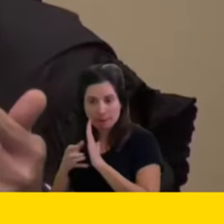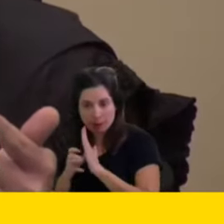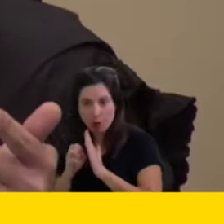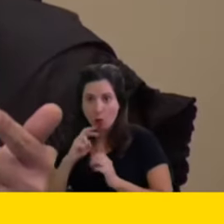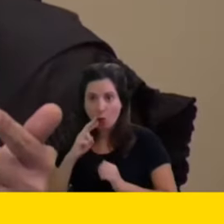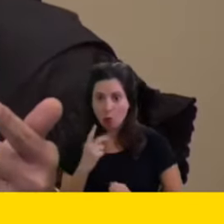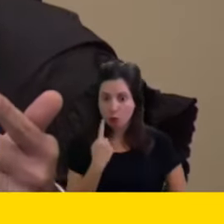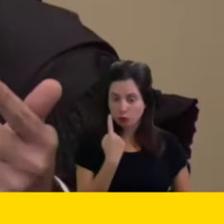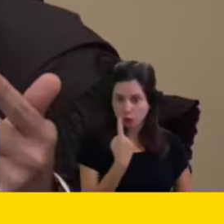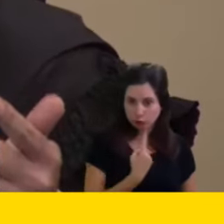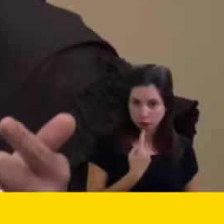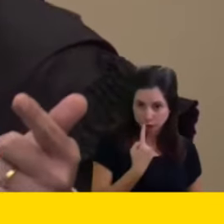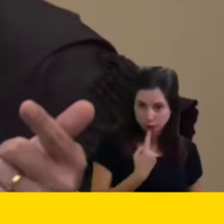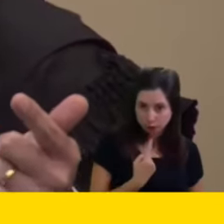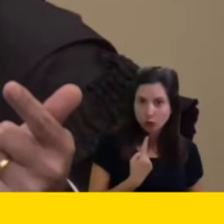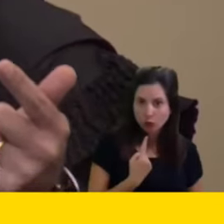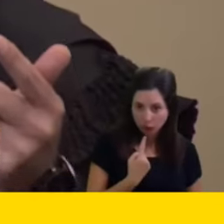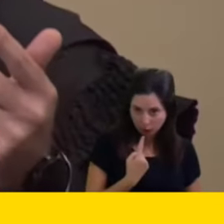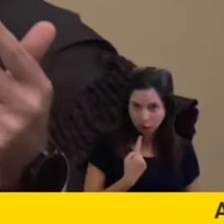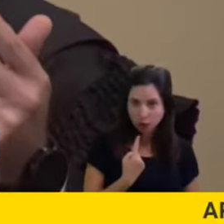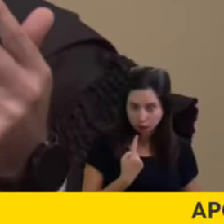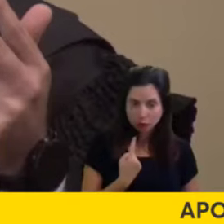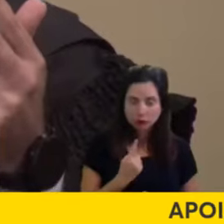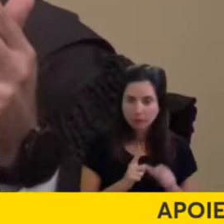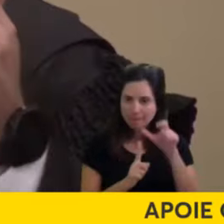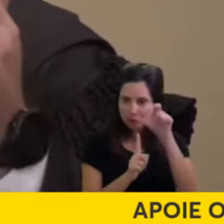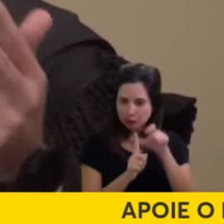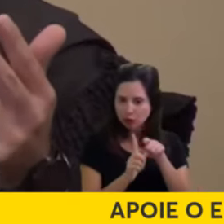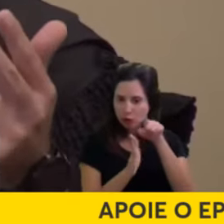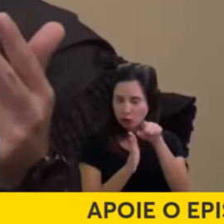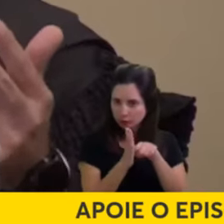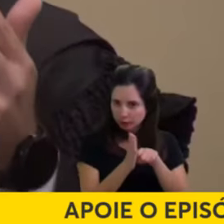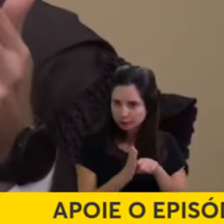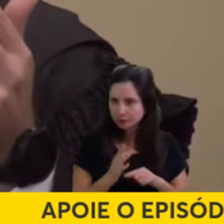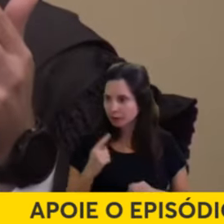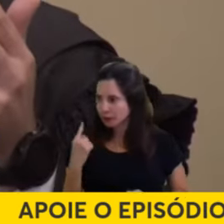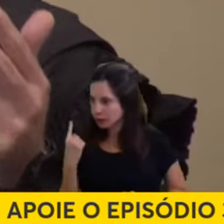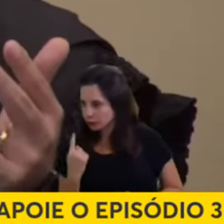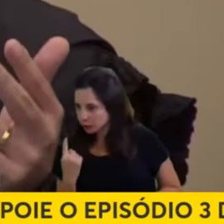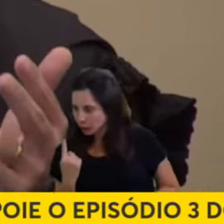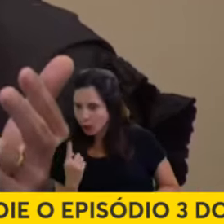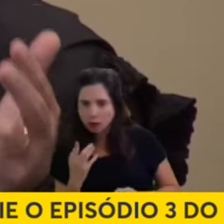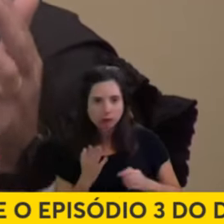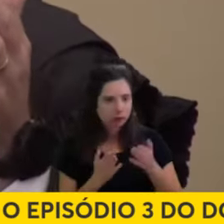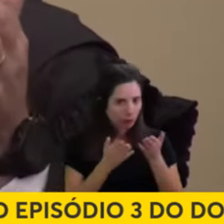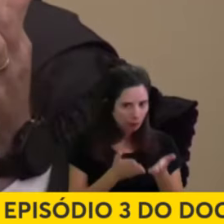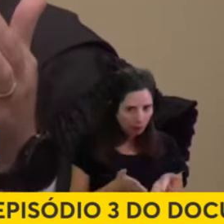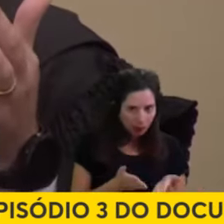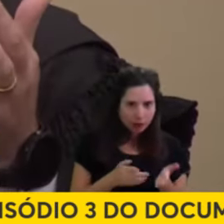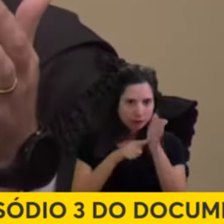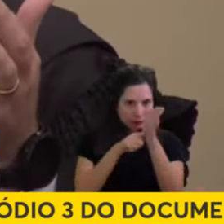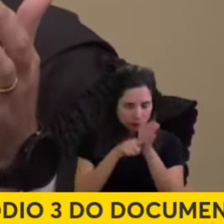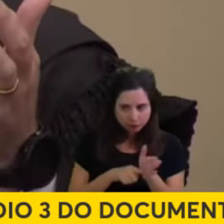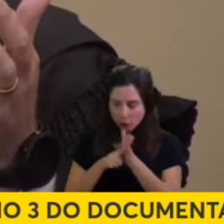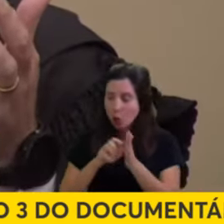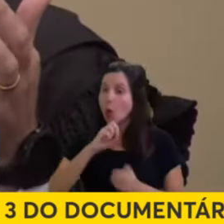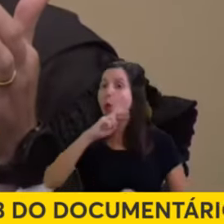pró-rata de pré-campanha específica dos investigados individual ou pró-rata eleitoral antecipada específica dos investigados